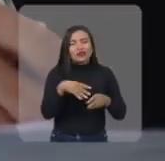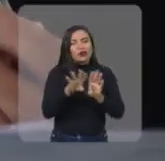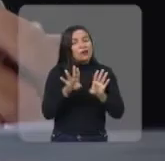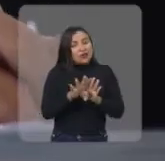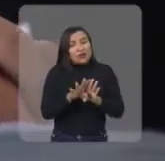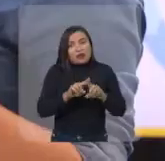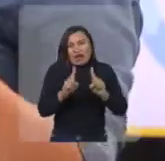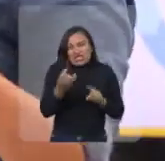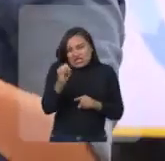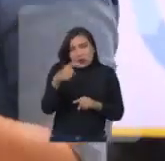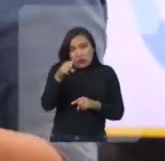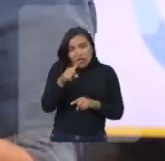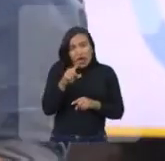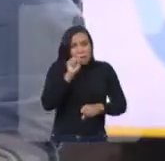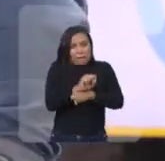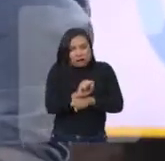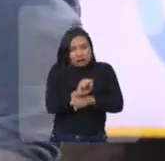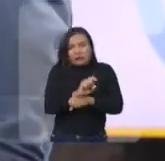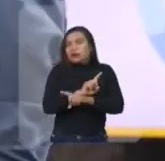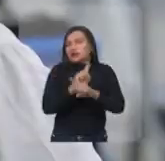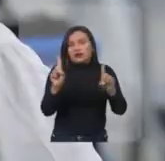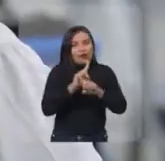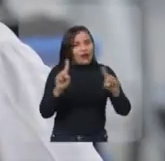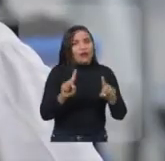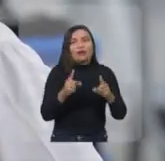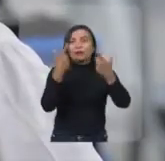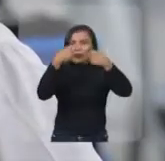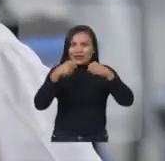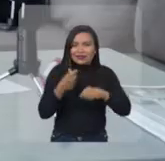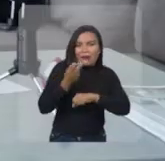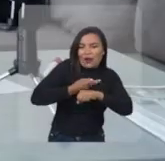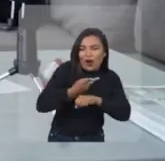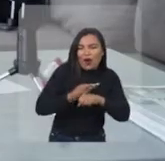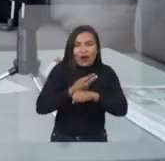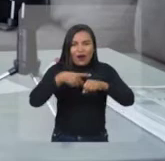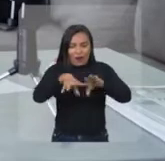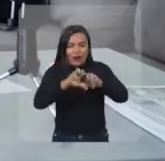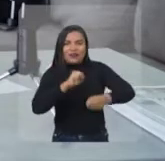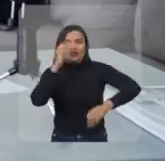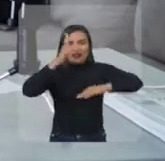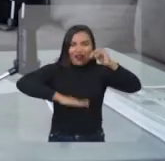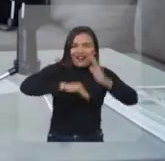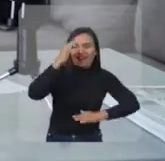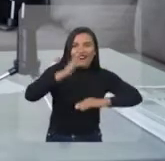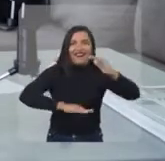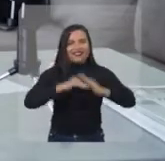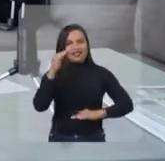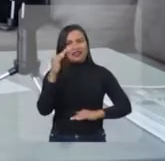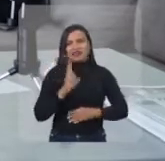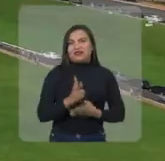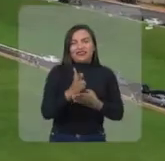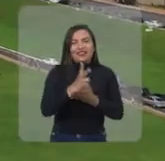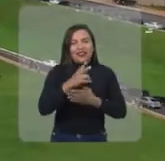é uma opção. Buscar o aperfeiçoamento profissional é o caminho. Um caminho que não precisa ser trabalhado